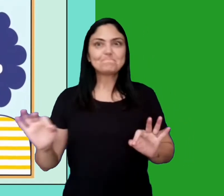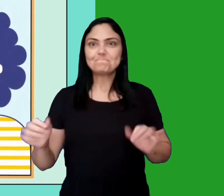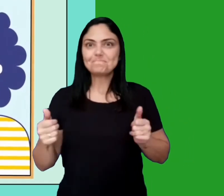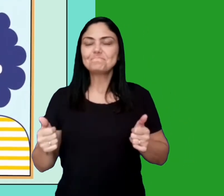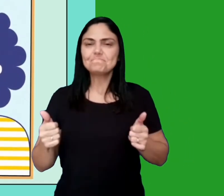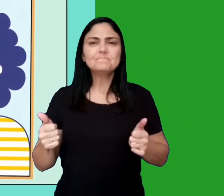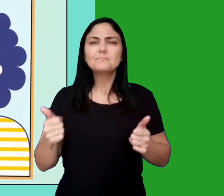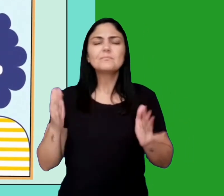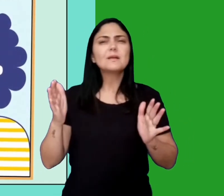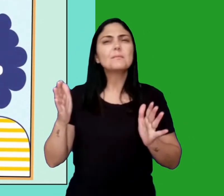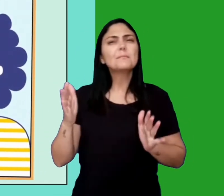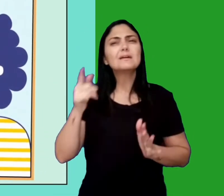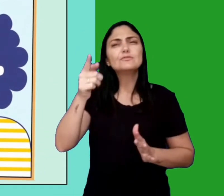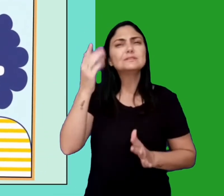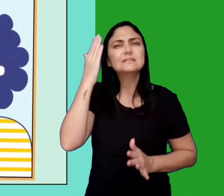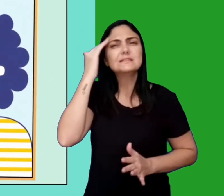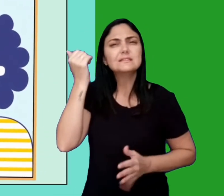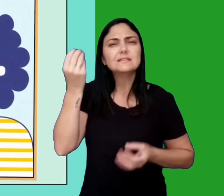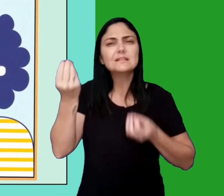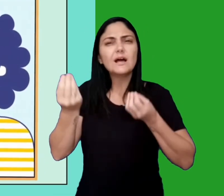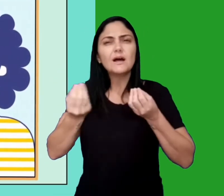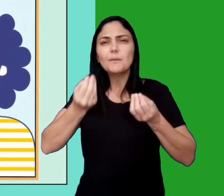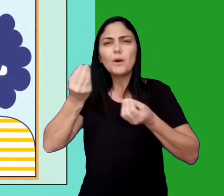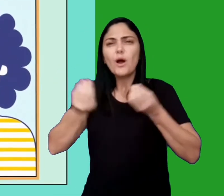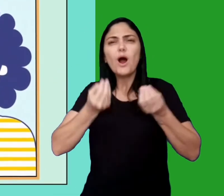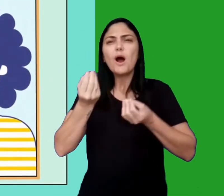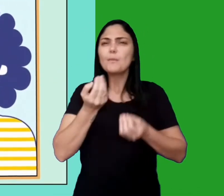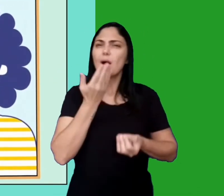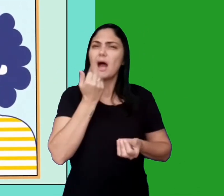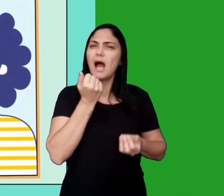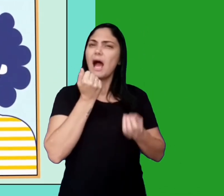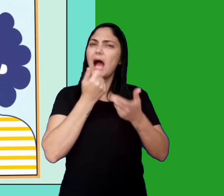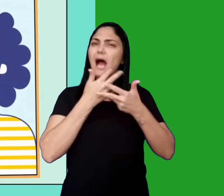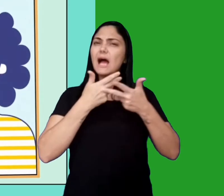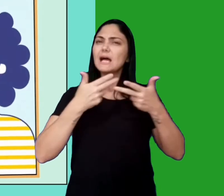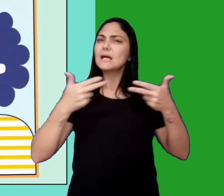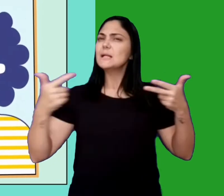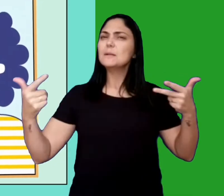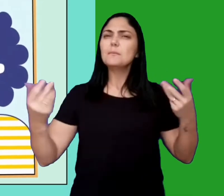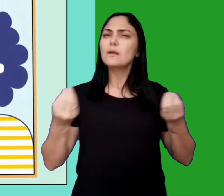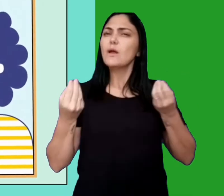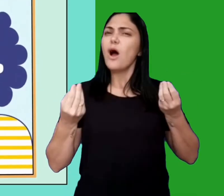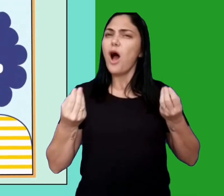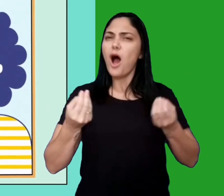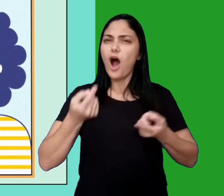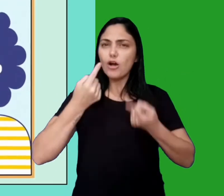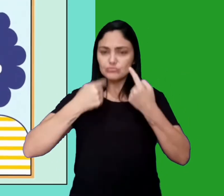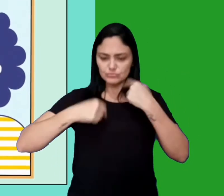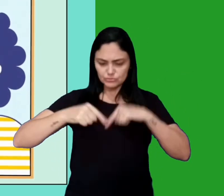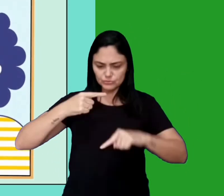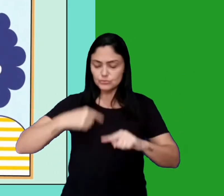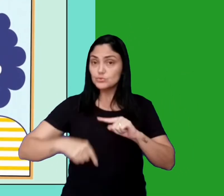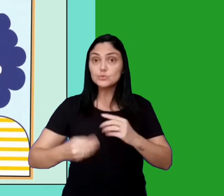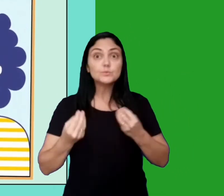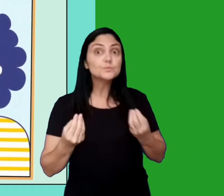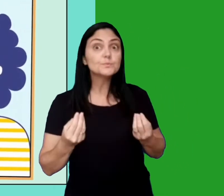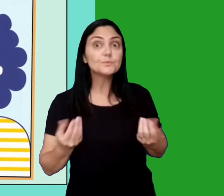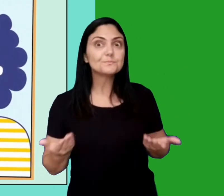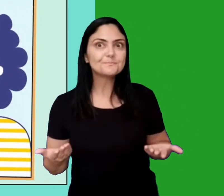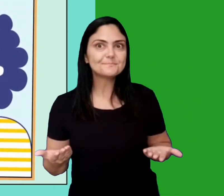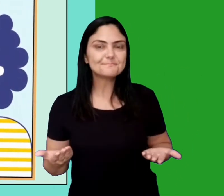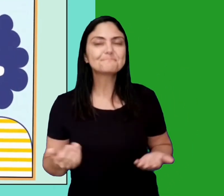para realizar nossas atividades? Mas deixa eu te perguntar uma coisa. Você já parou para se perguntar por qual motivo isso